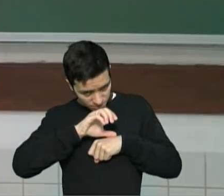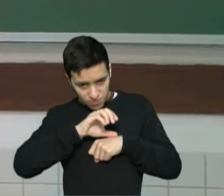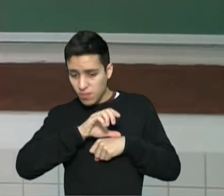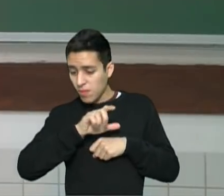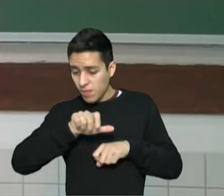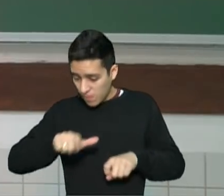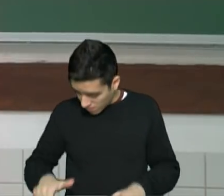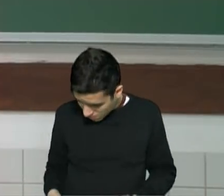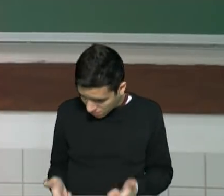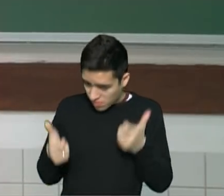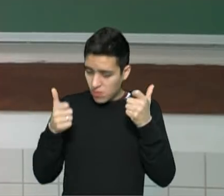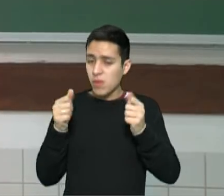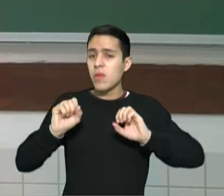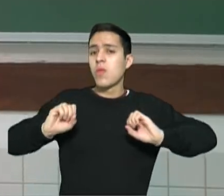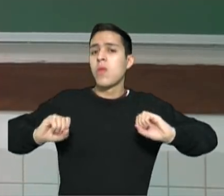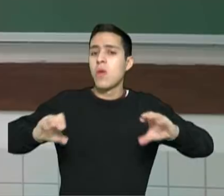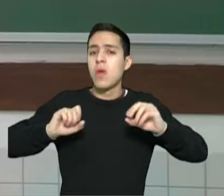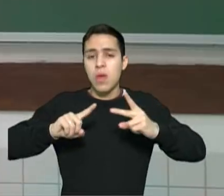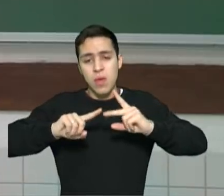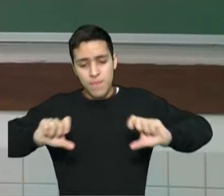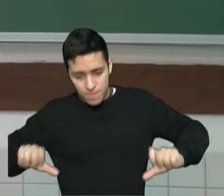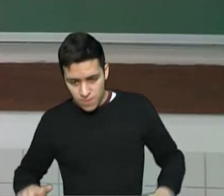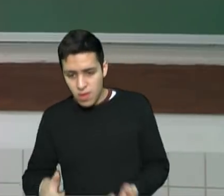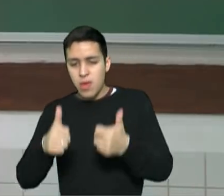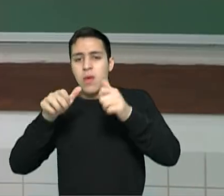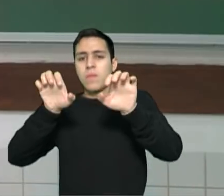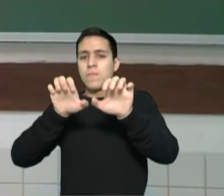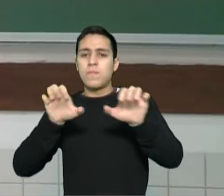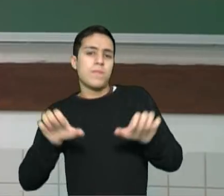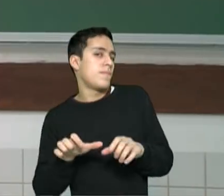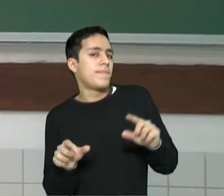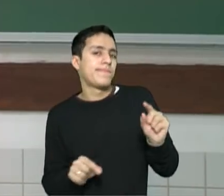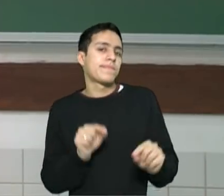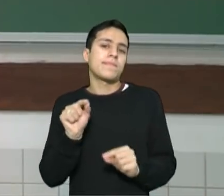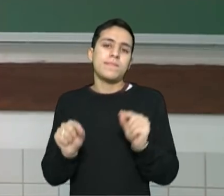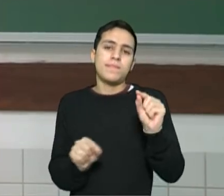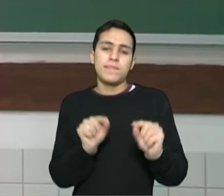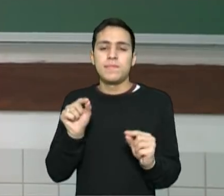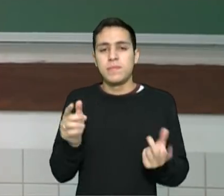para melhorar a sua educação, melhorar a estrutura de